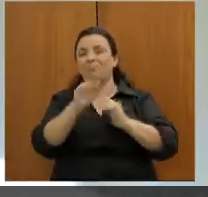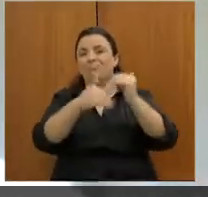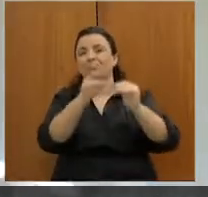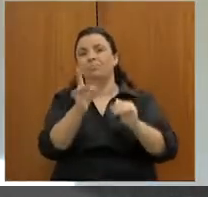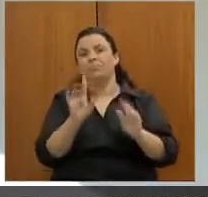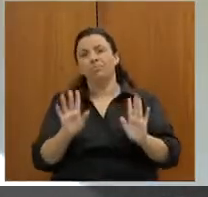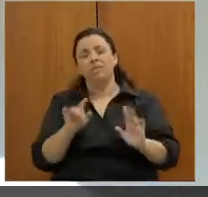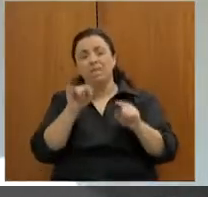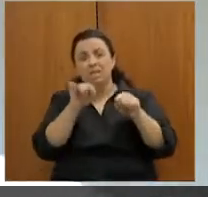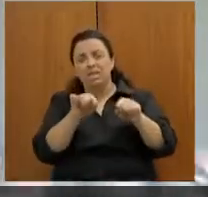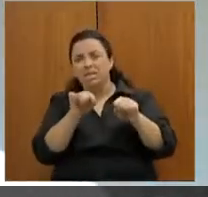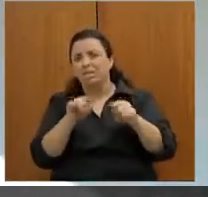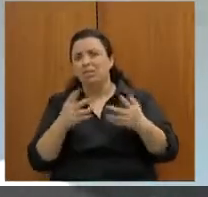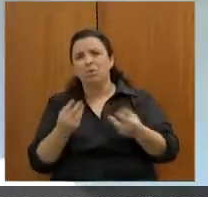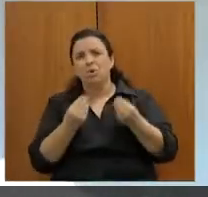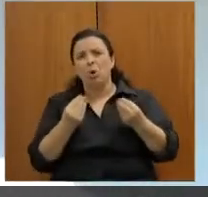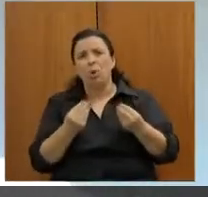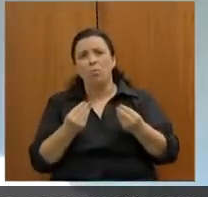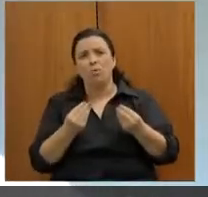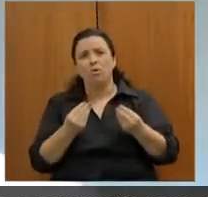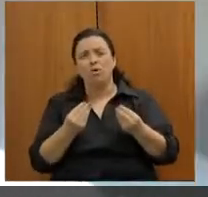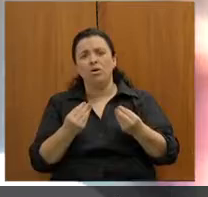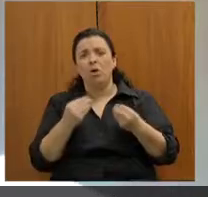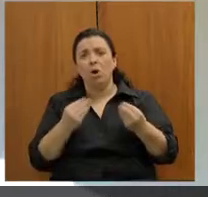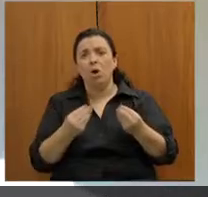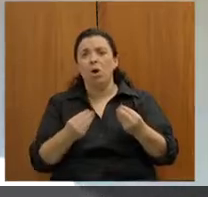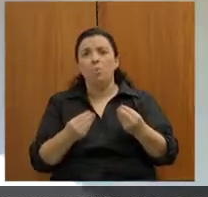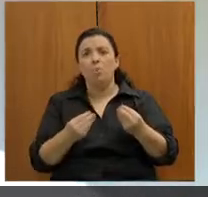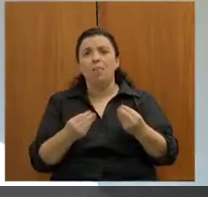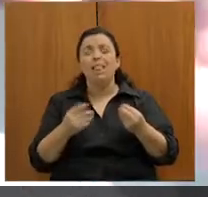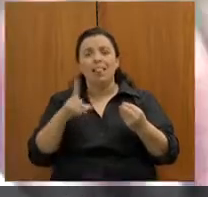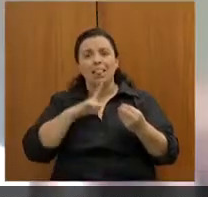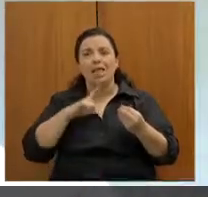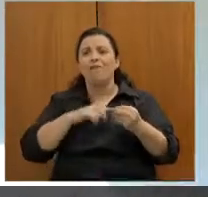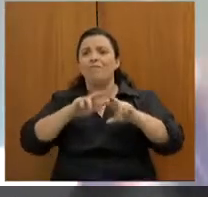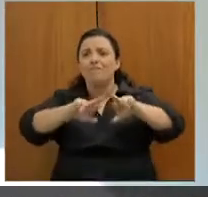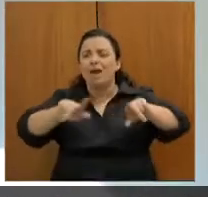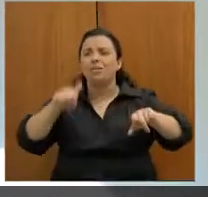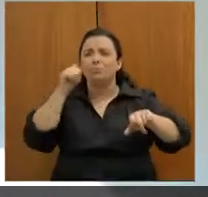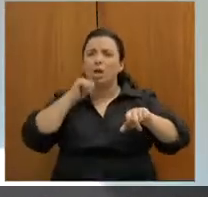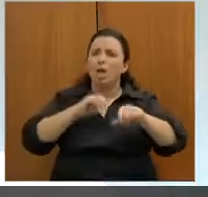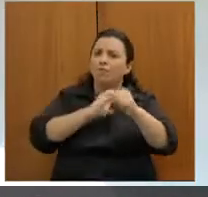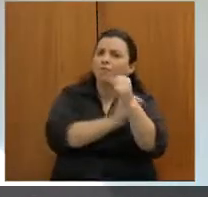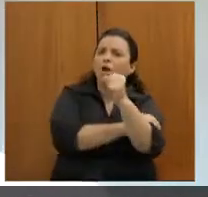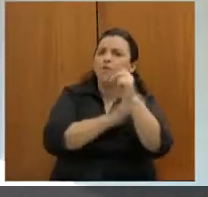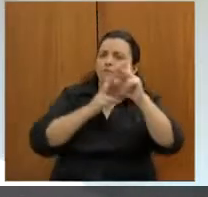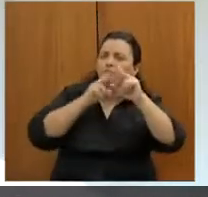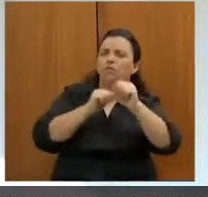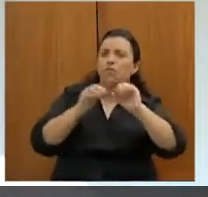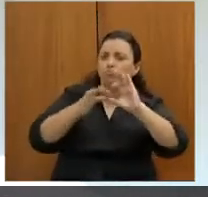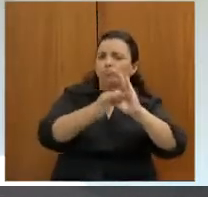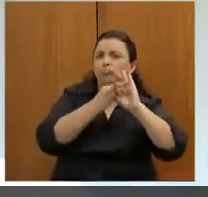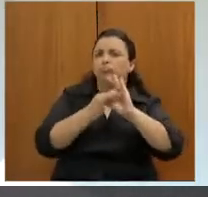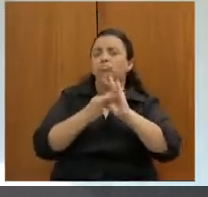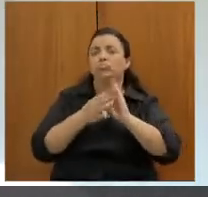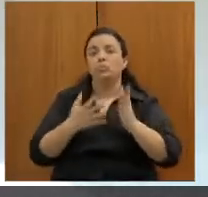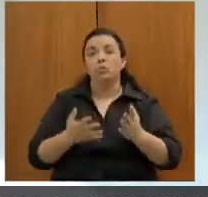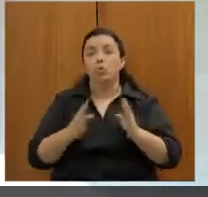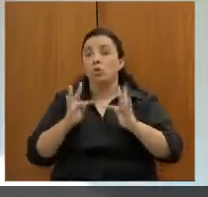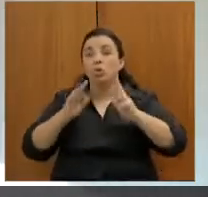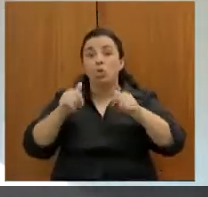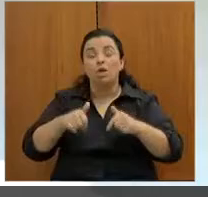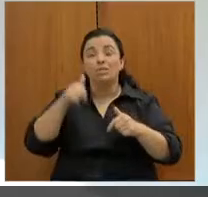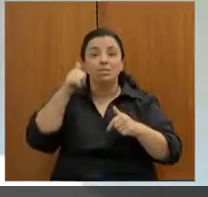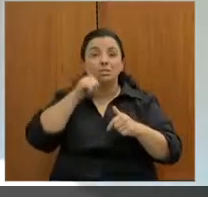construído por força de outras mulheres não duvido todas as mulheres dessa casa apresenta o projeto